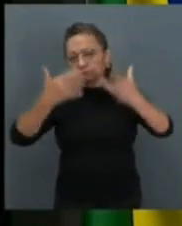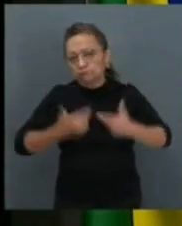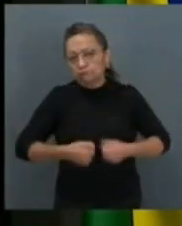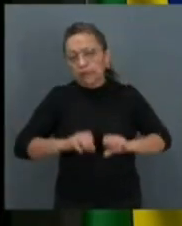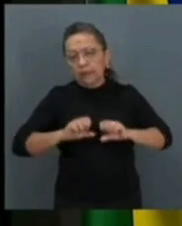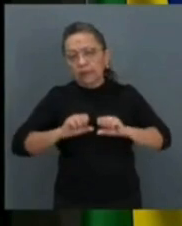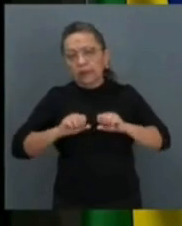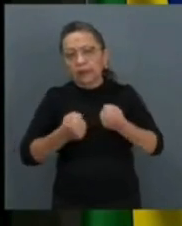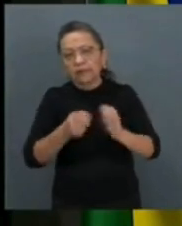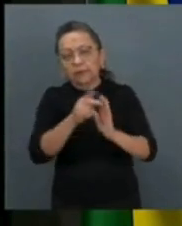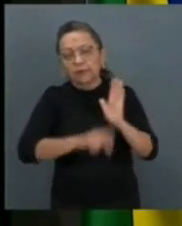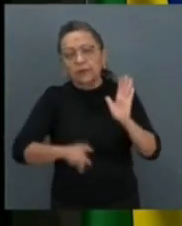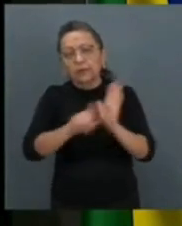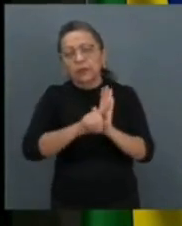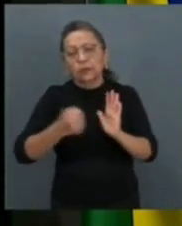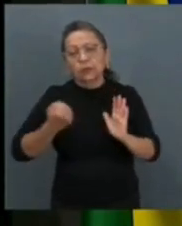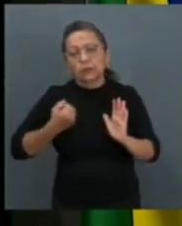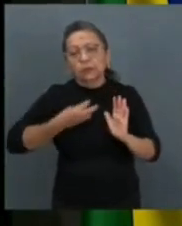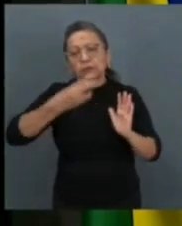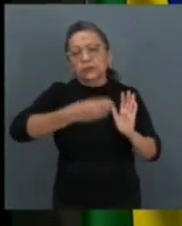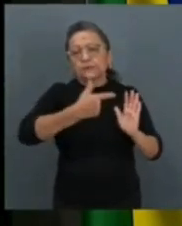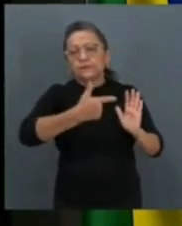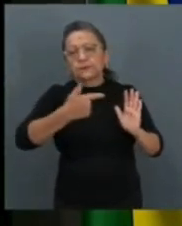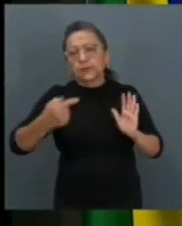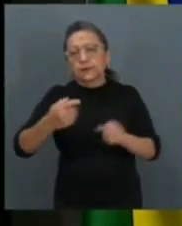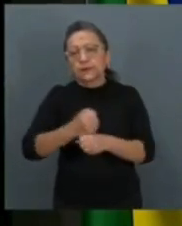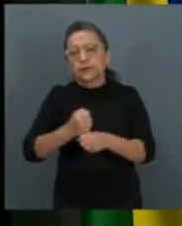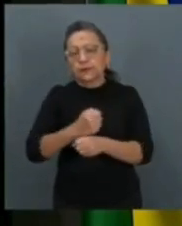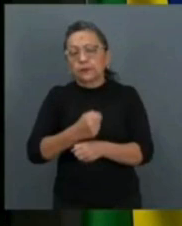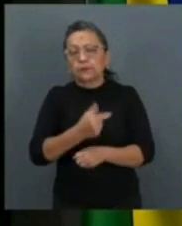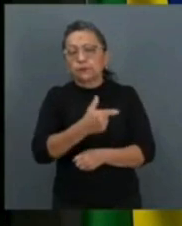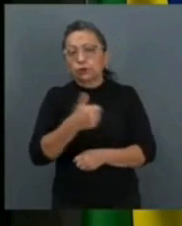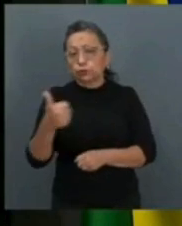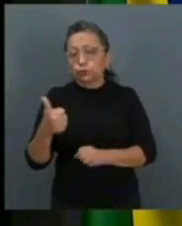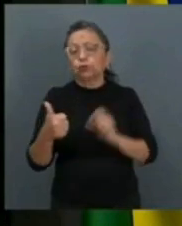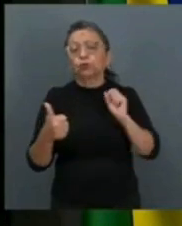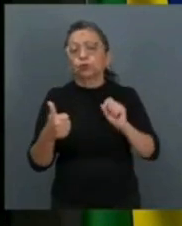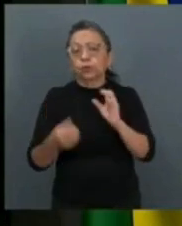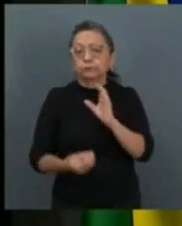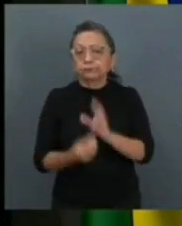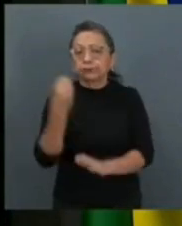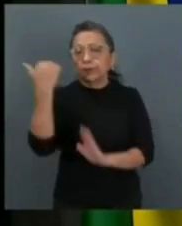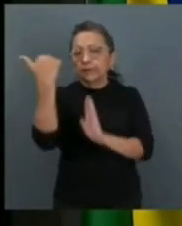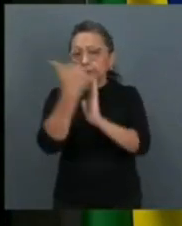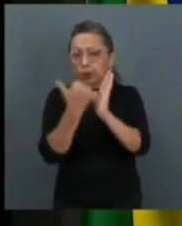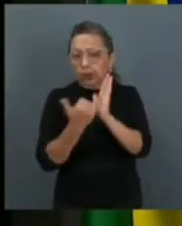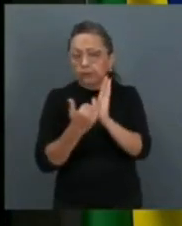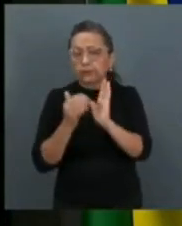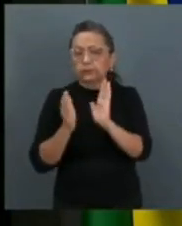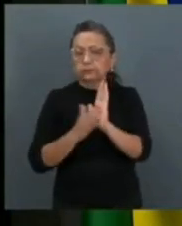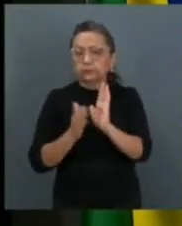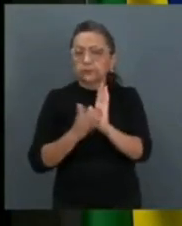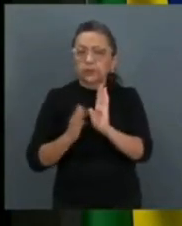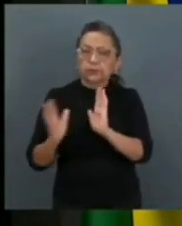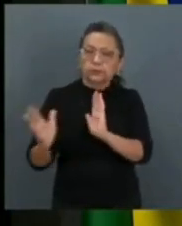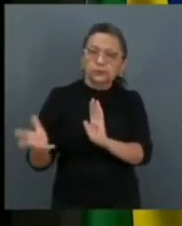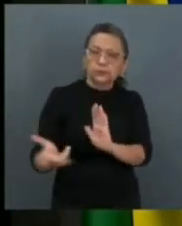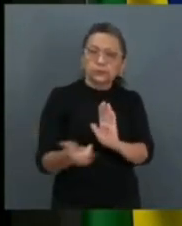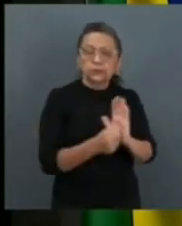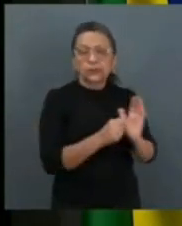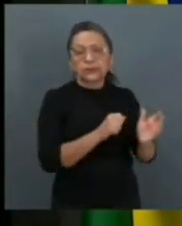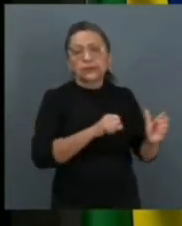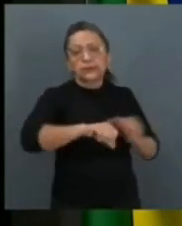número 327 de 2021, que institui o Programa de Aceleração da